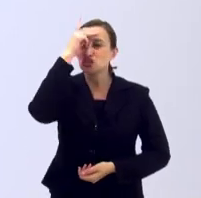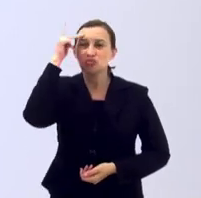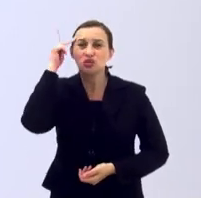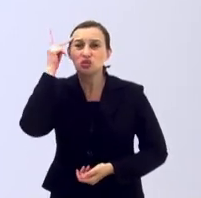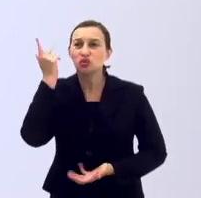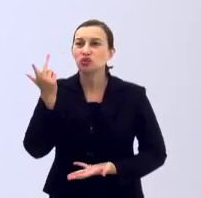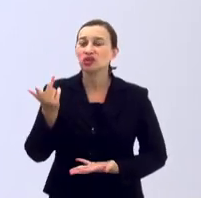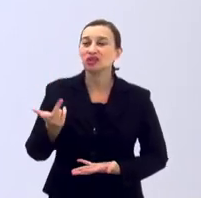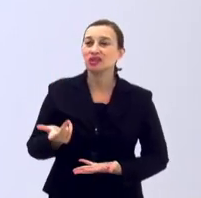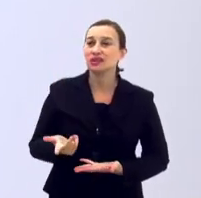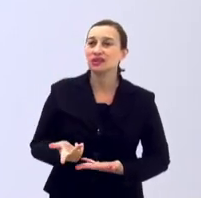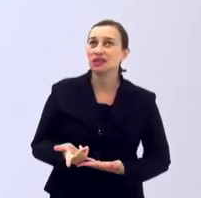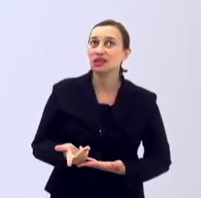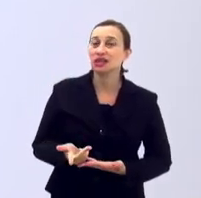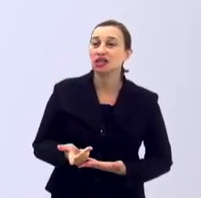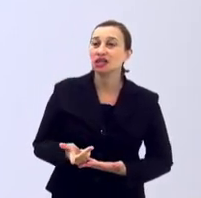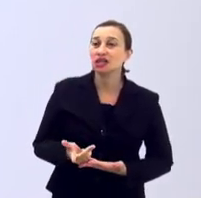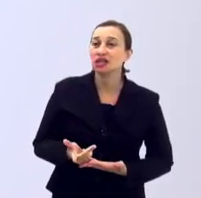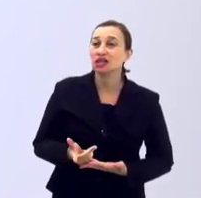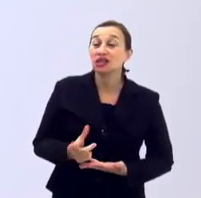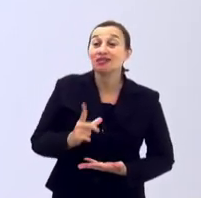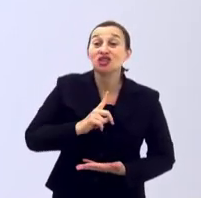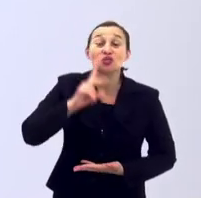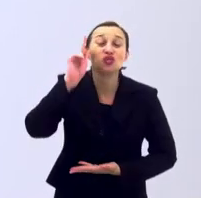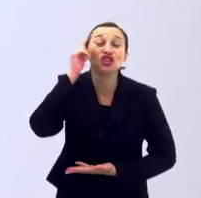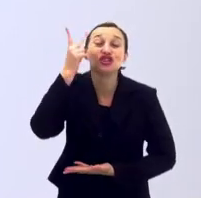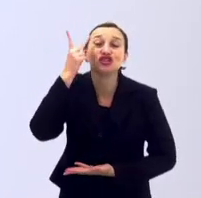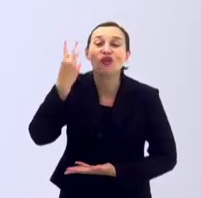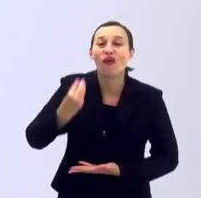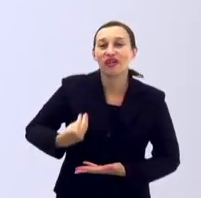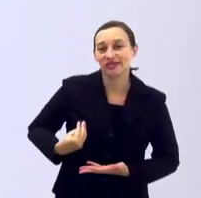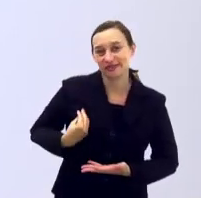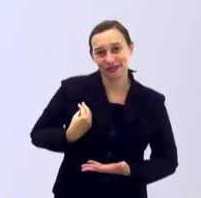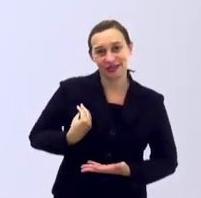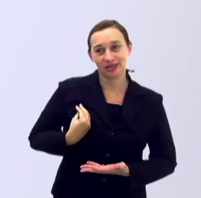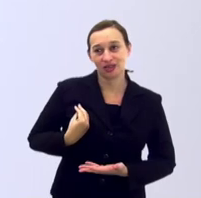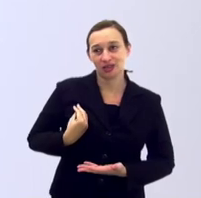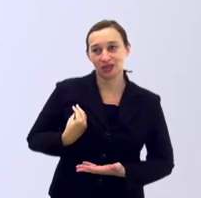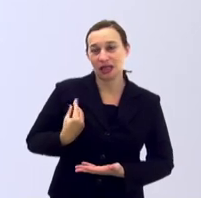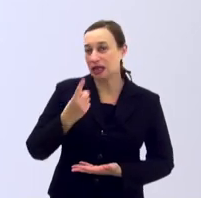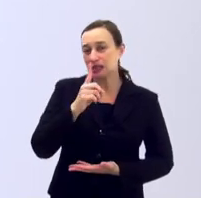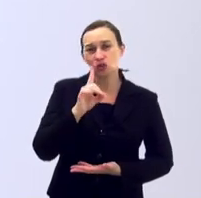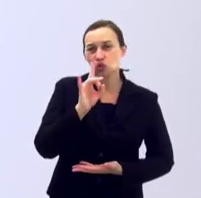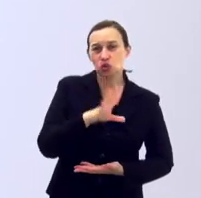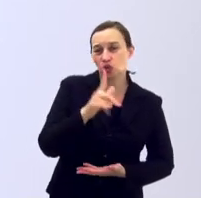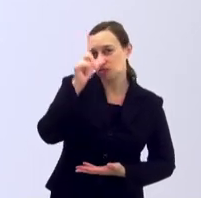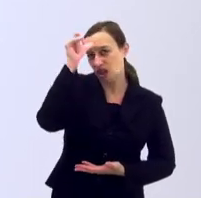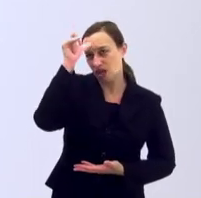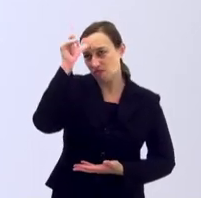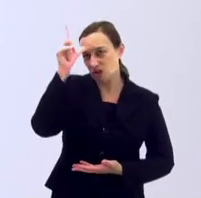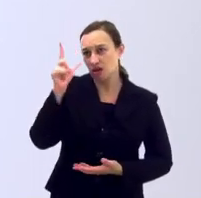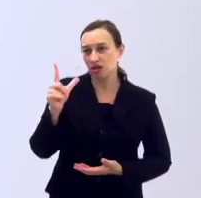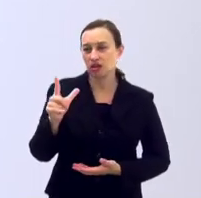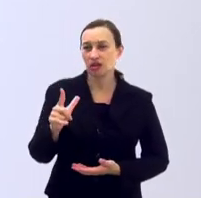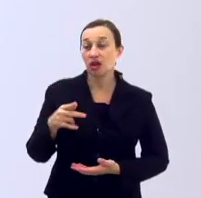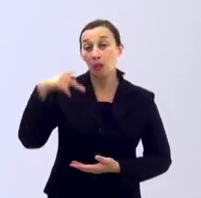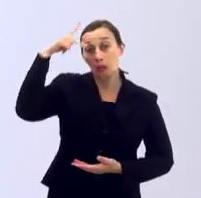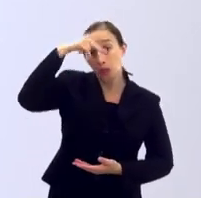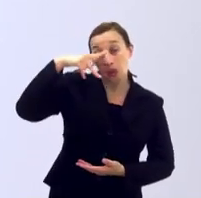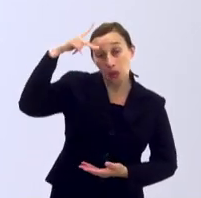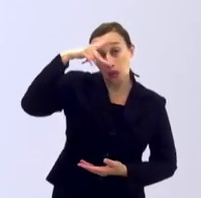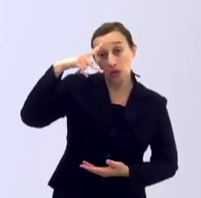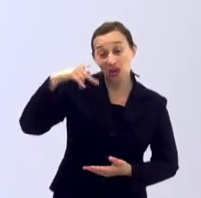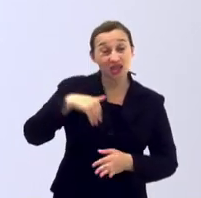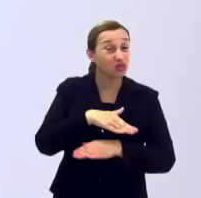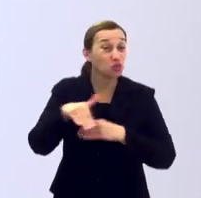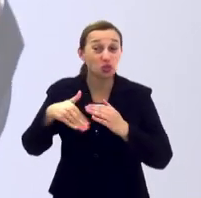As pessoas tinham histórias de vida, não só na Alemanha, como na Polônia,